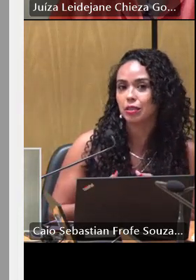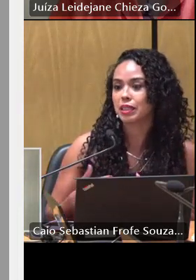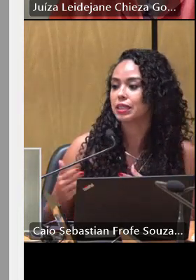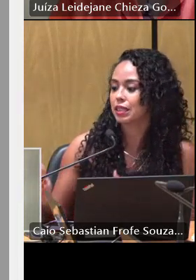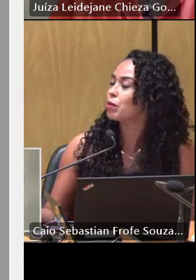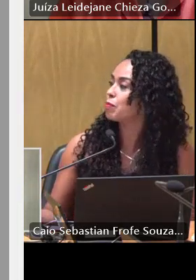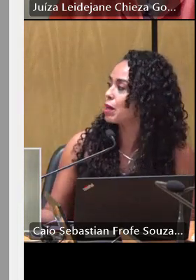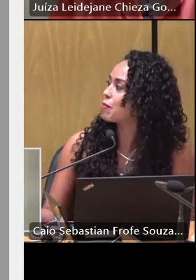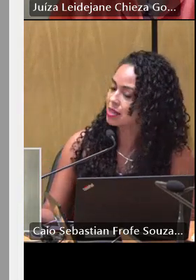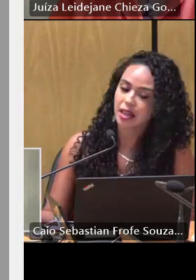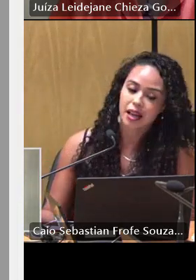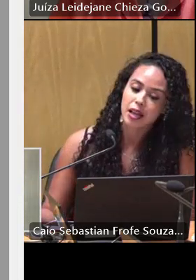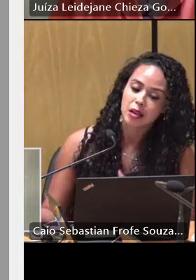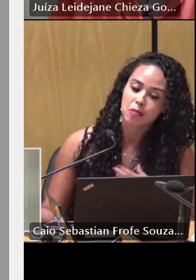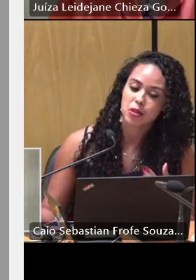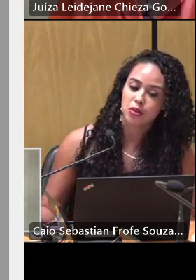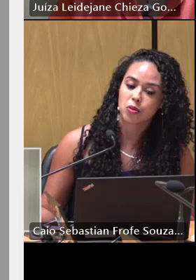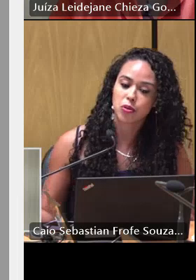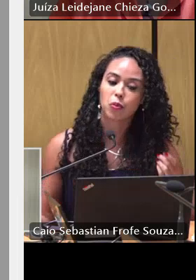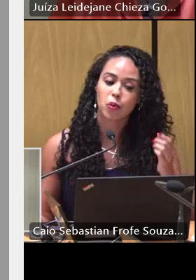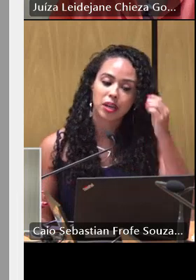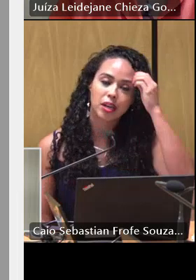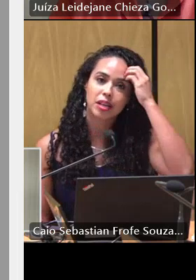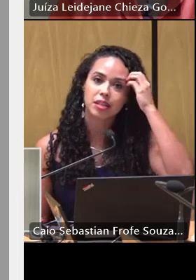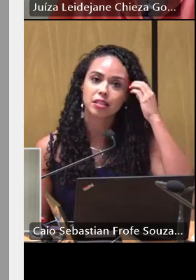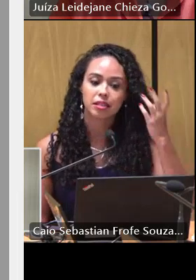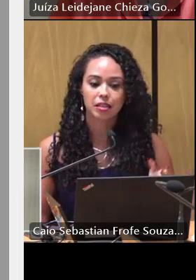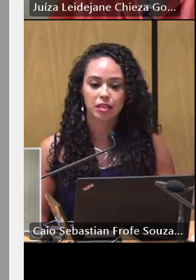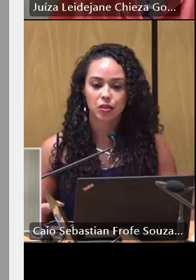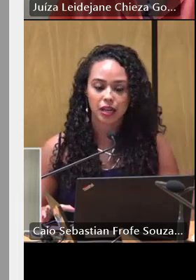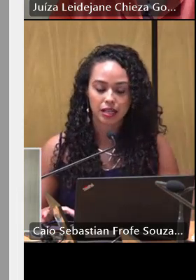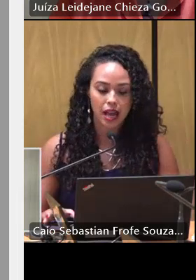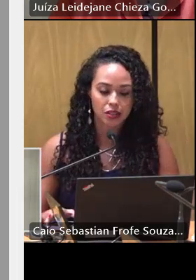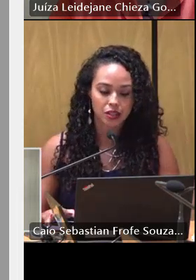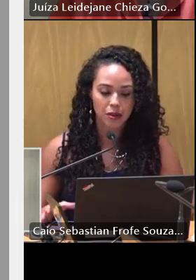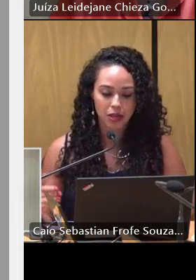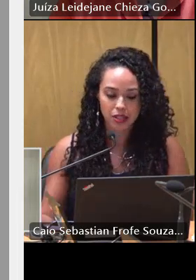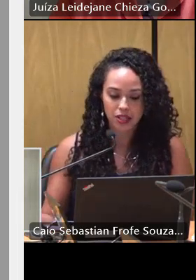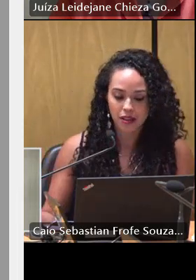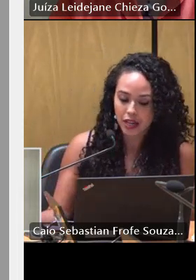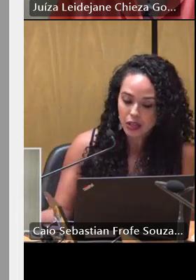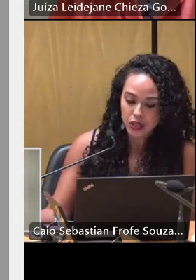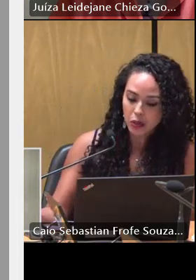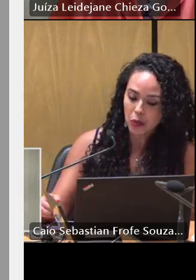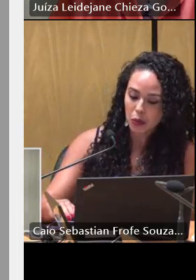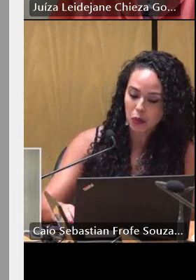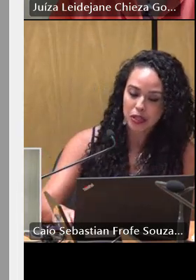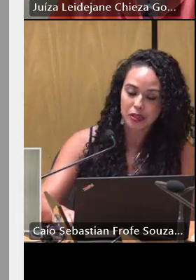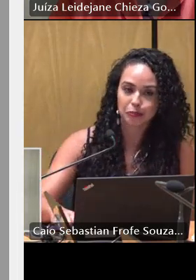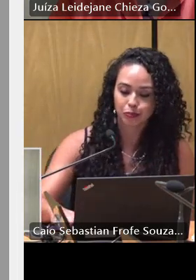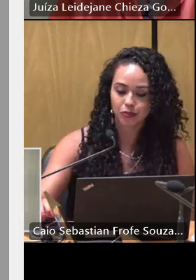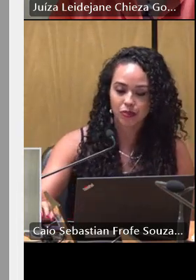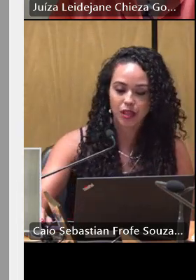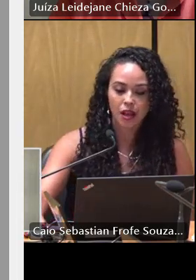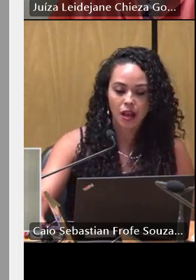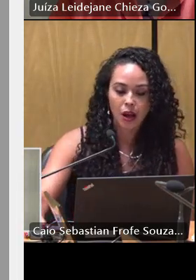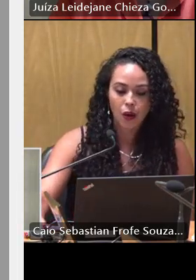a gente precisa também pensar e por isso eu trouxe um pouquinho dessas interseccionalidades né pra gente refletir um pouco